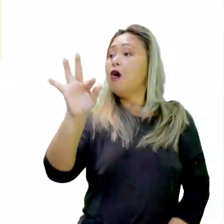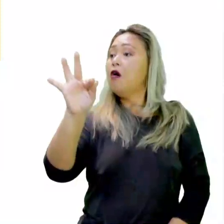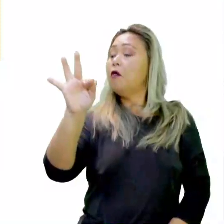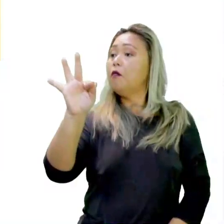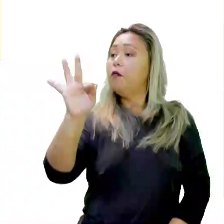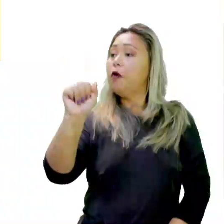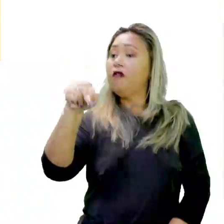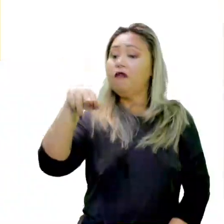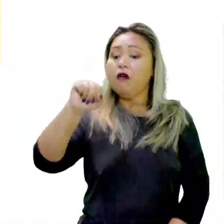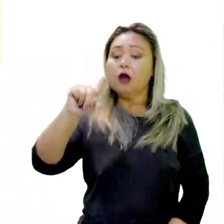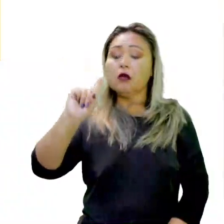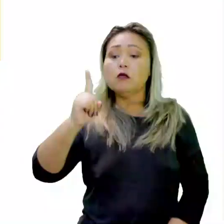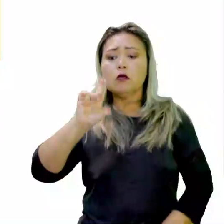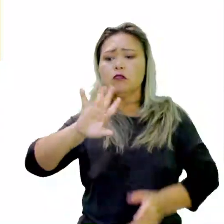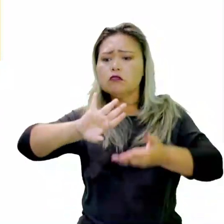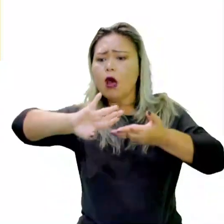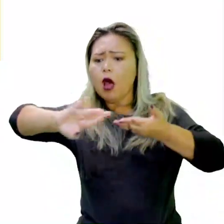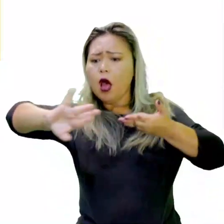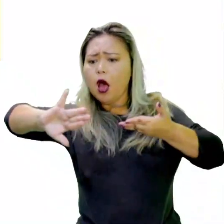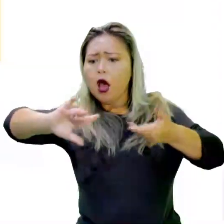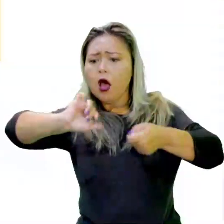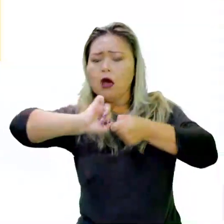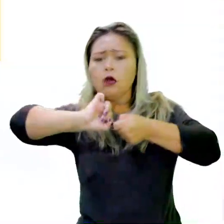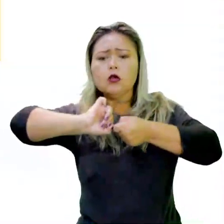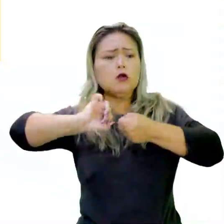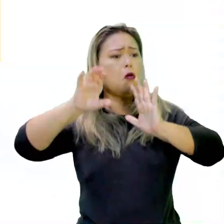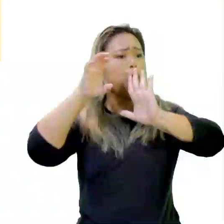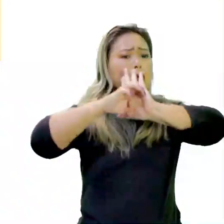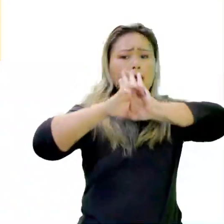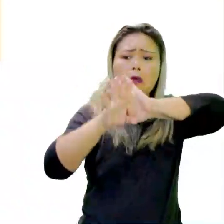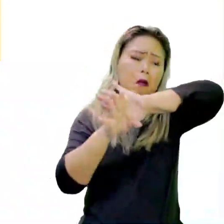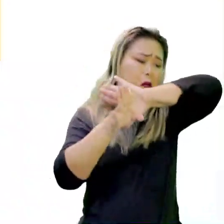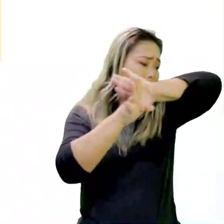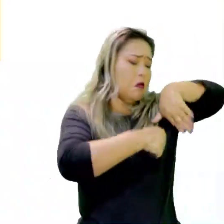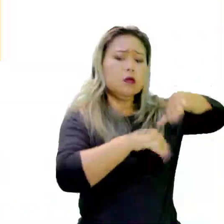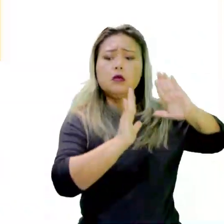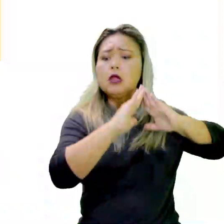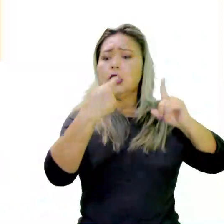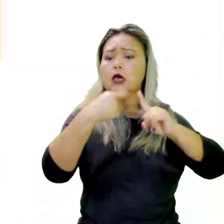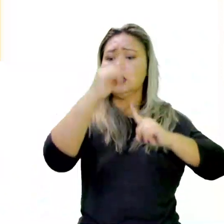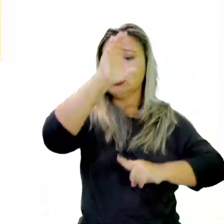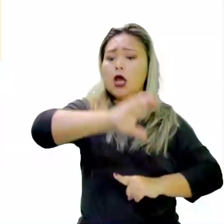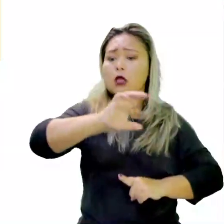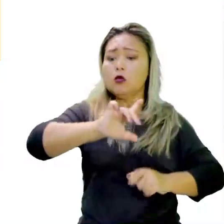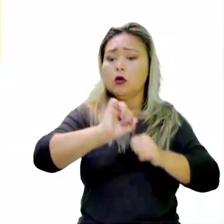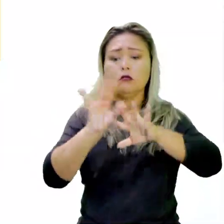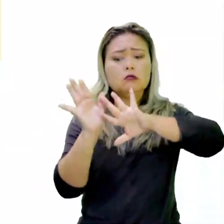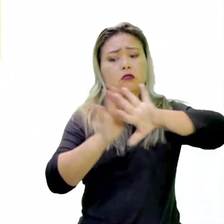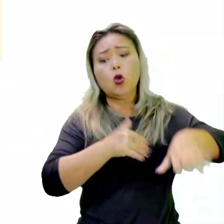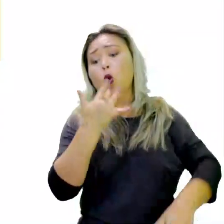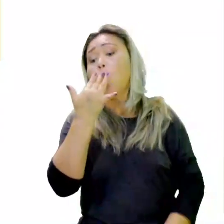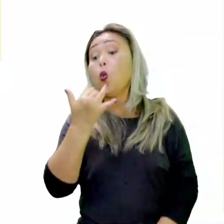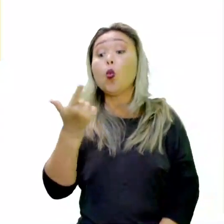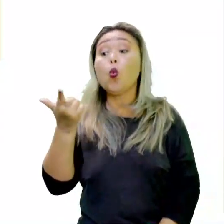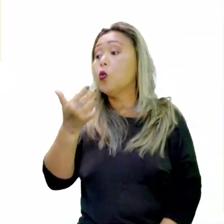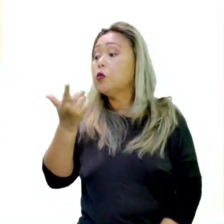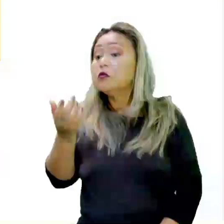procurou assim, fugir totalmente de todos os conceitos da Igreja Católica. Então, cores,